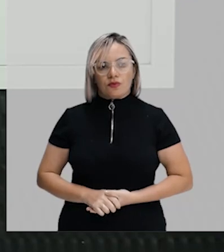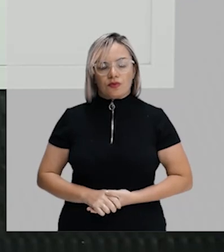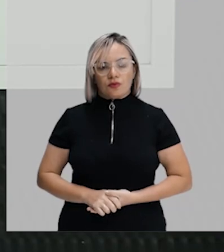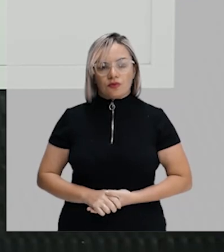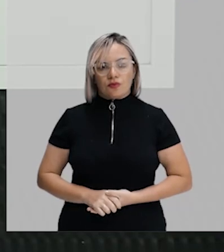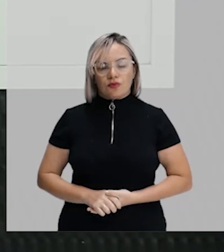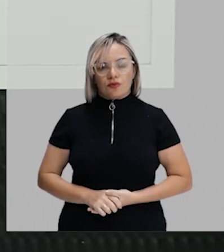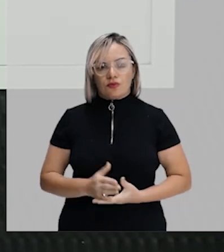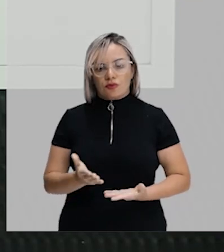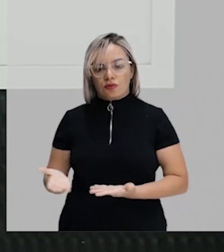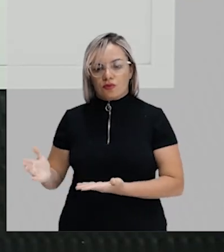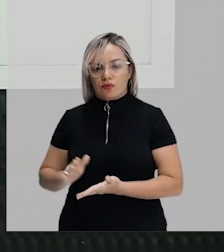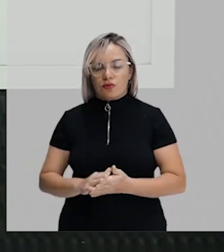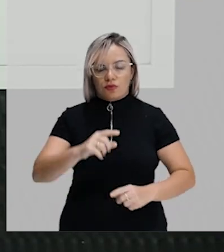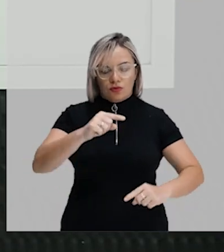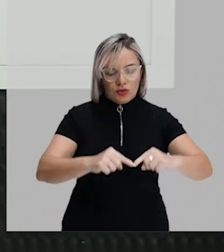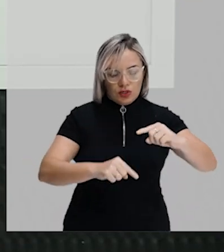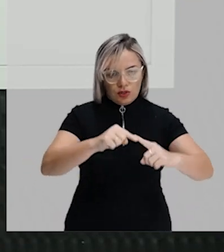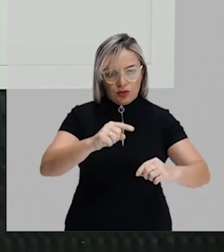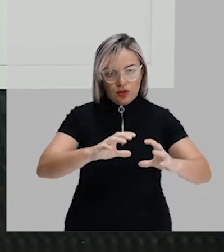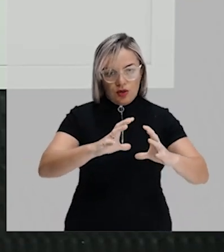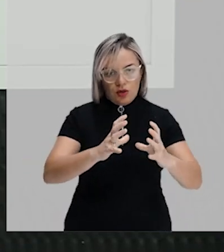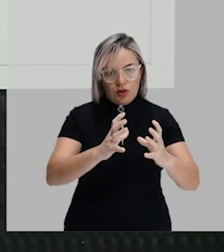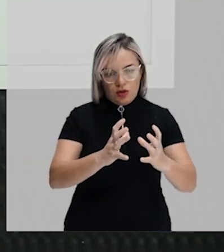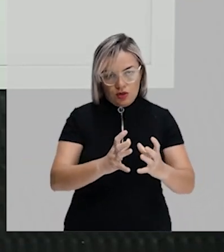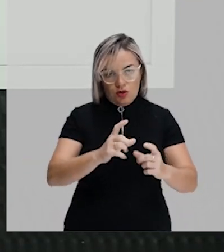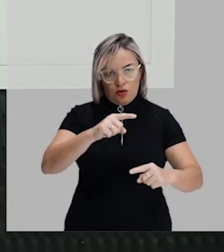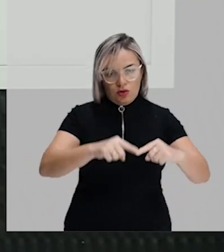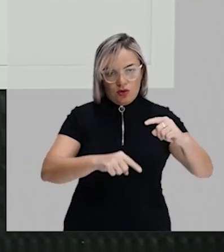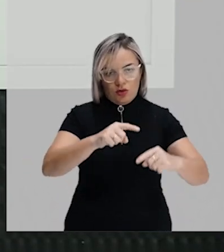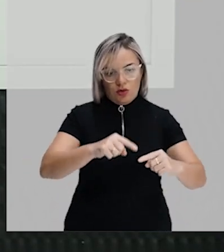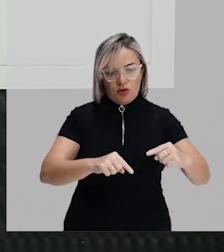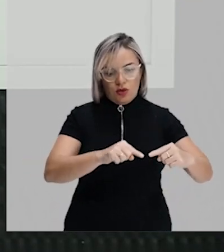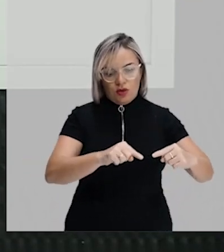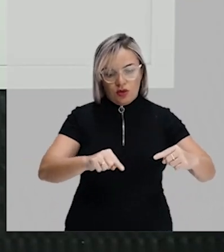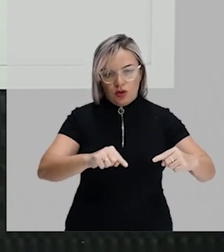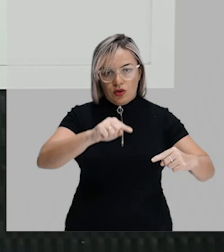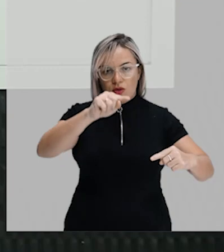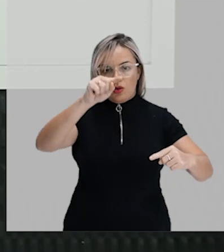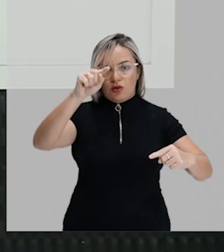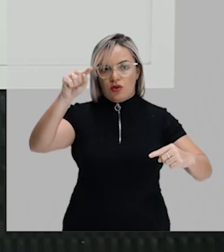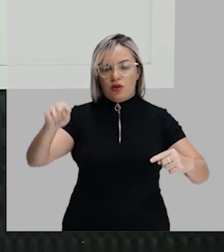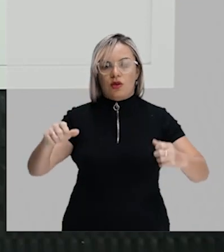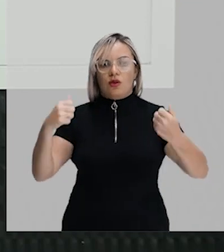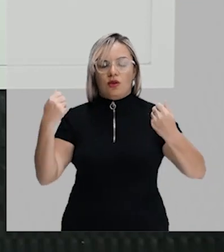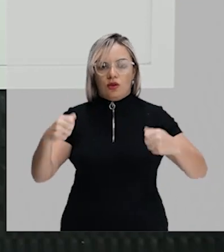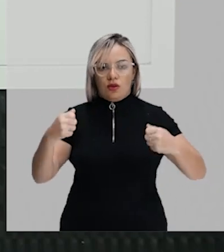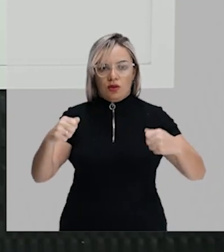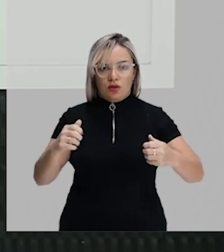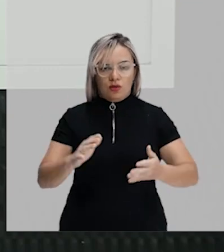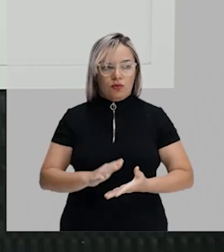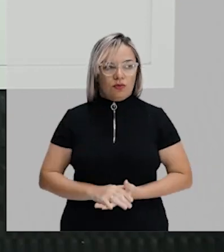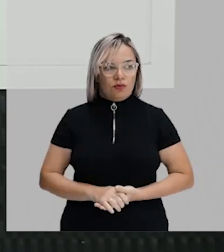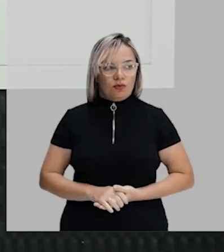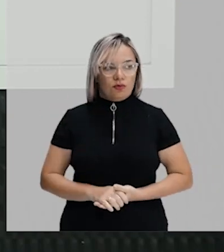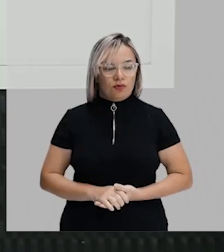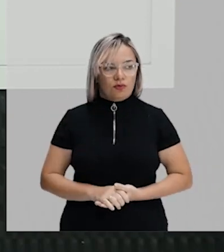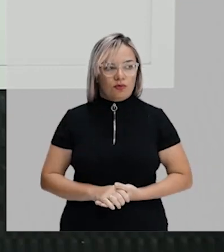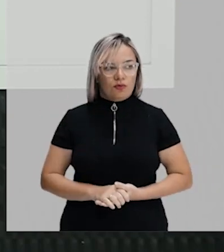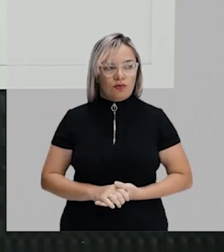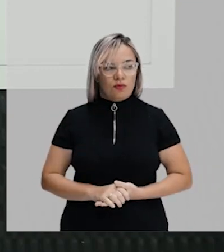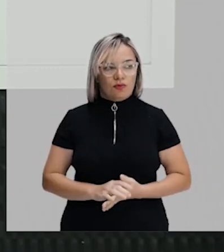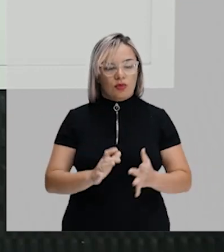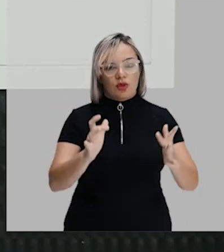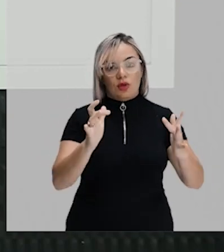para que este corpo, né, esta bola que ela saia do chão, ela precisa ser tocada aqui por